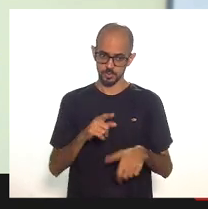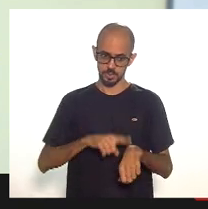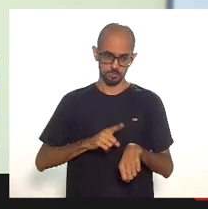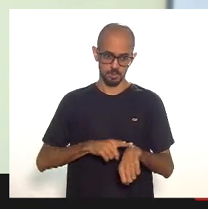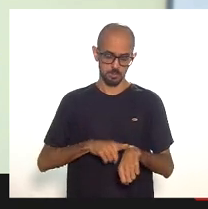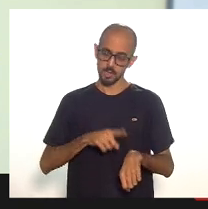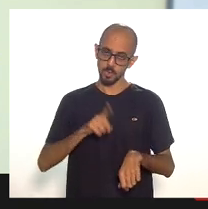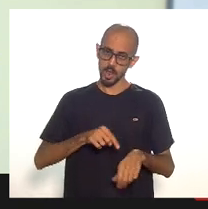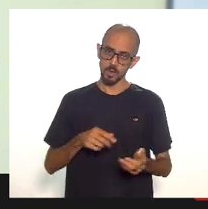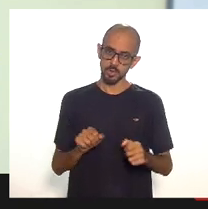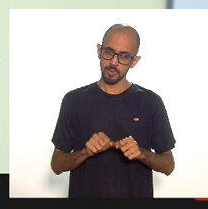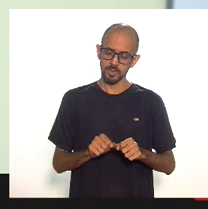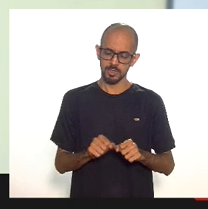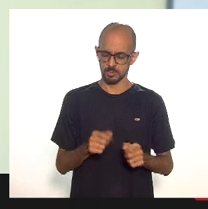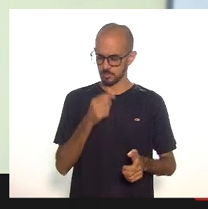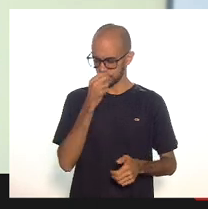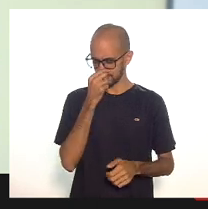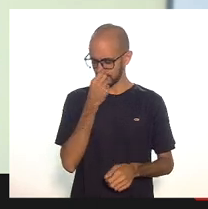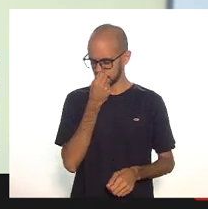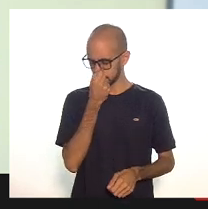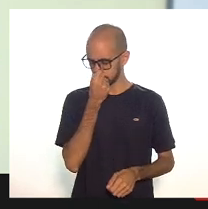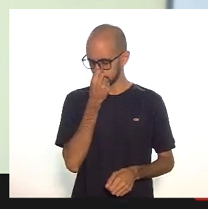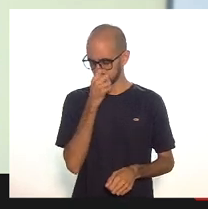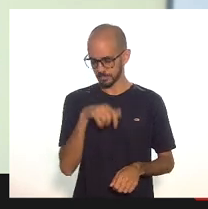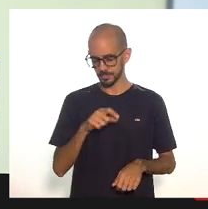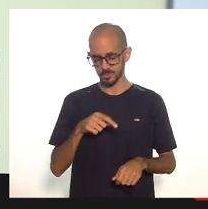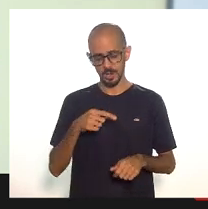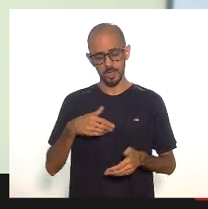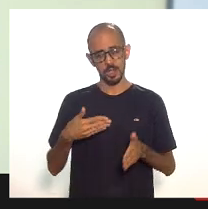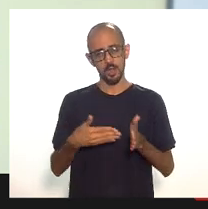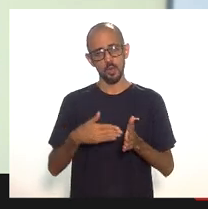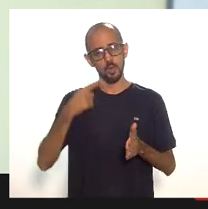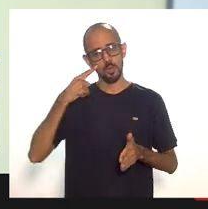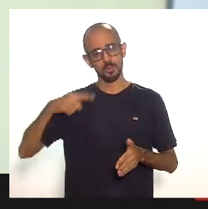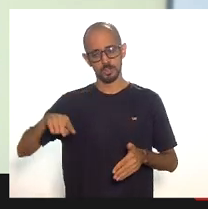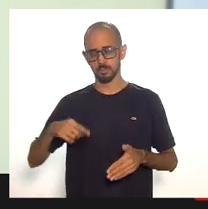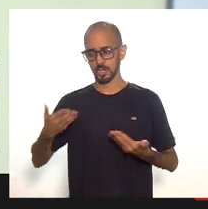que está sendo feito, e foi feito aí na última semana.